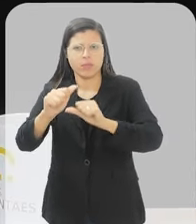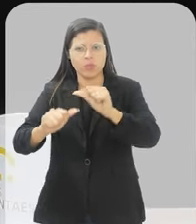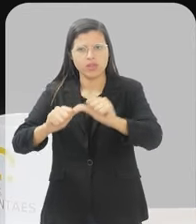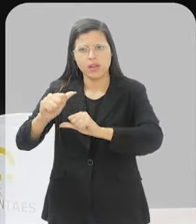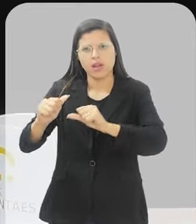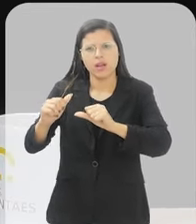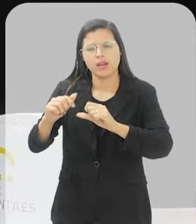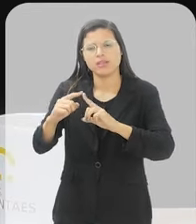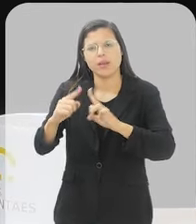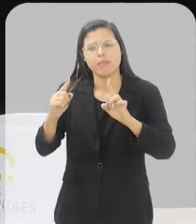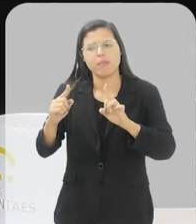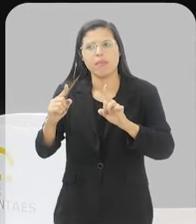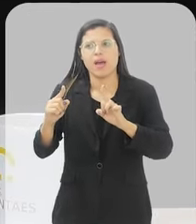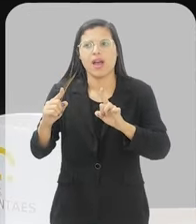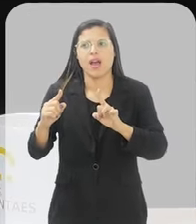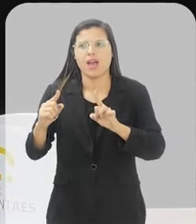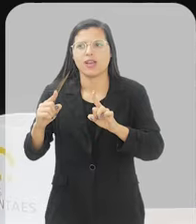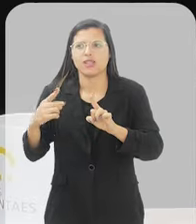só que mais à vontade,